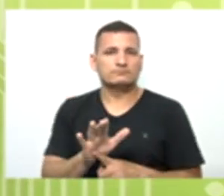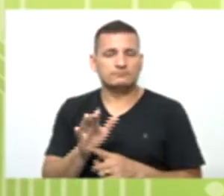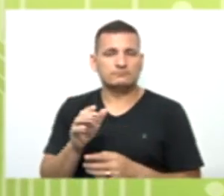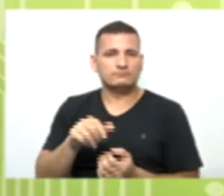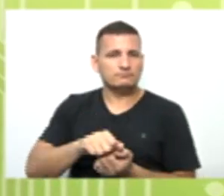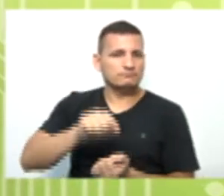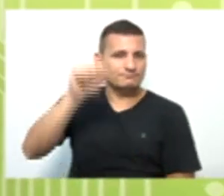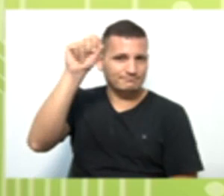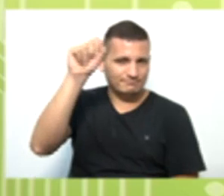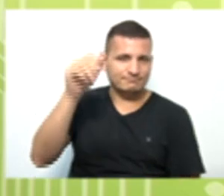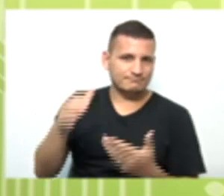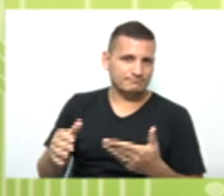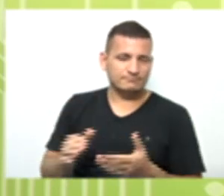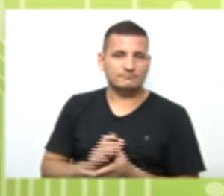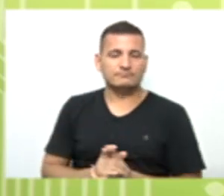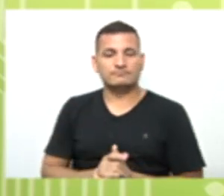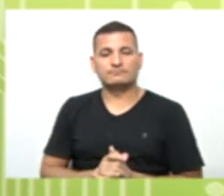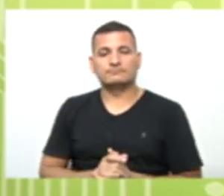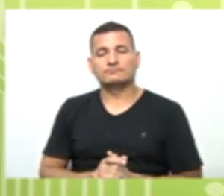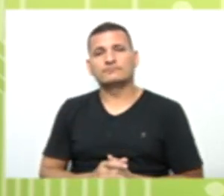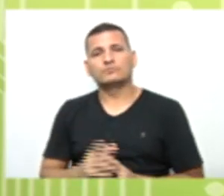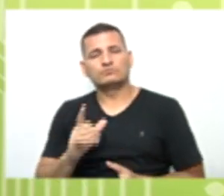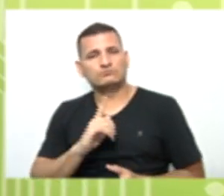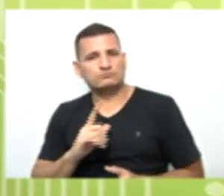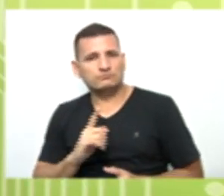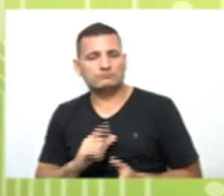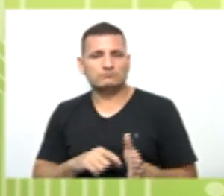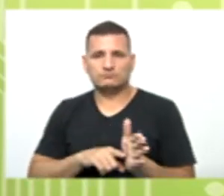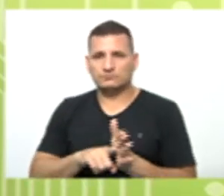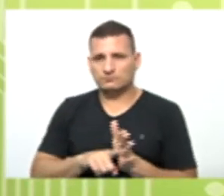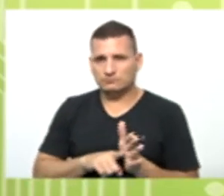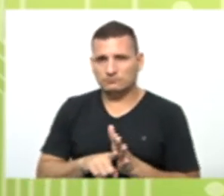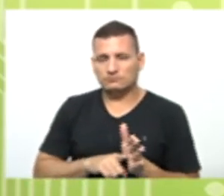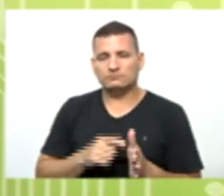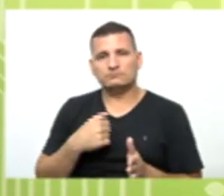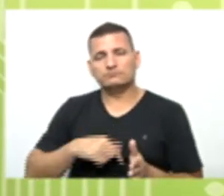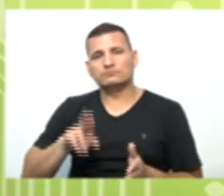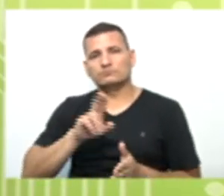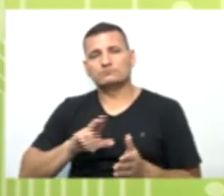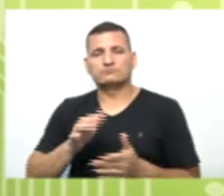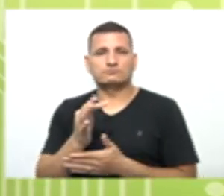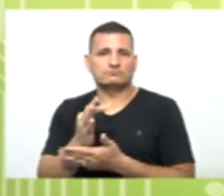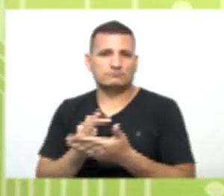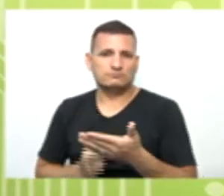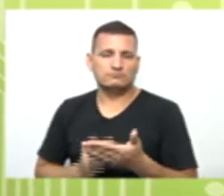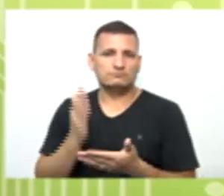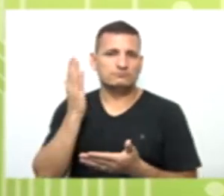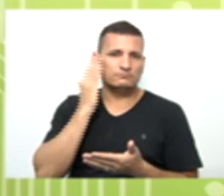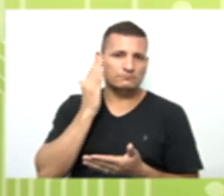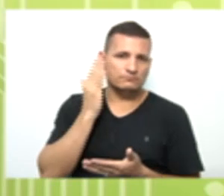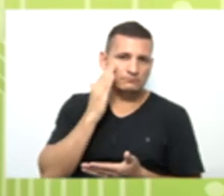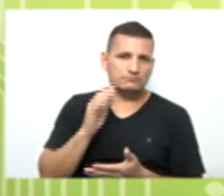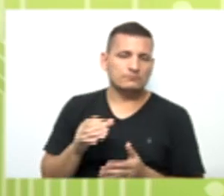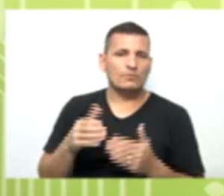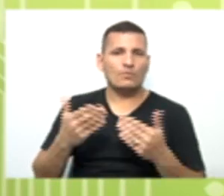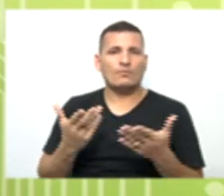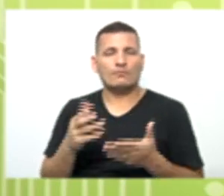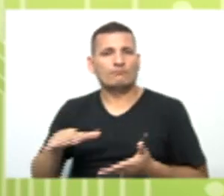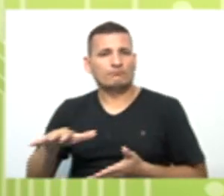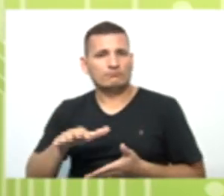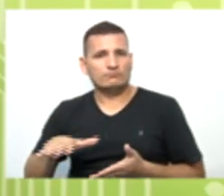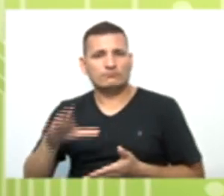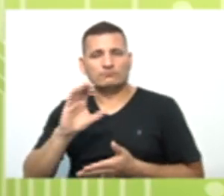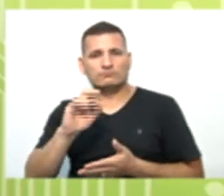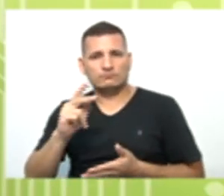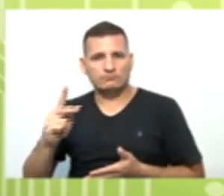olha, eu tenho, né, uma pesquisa que eu apliquei um formulário, né, para saber qual o ramo do cooperativismo